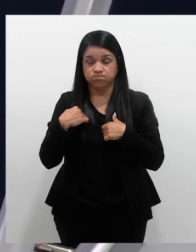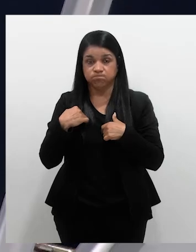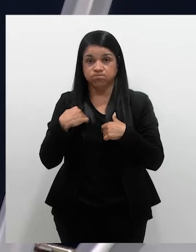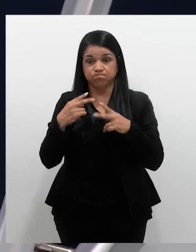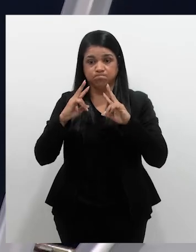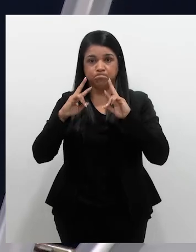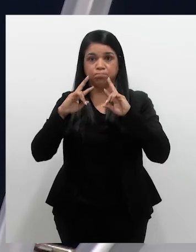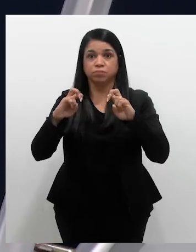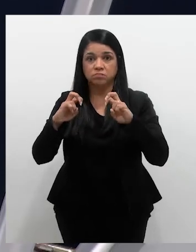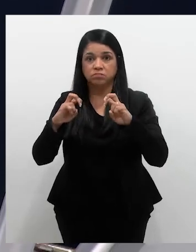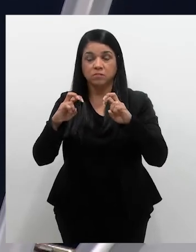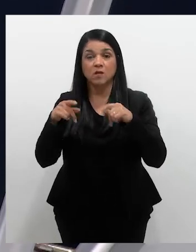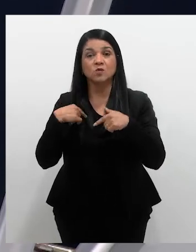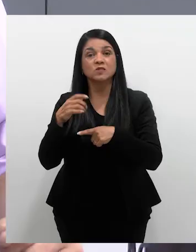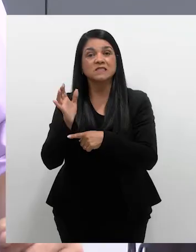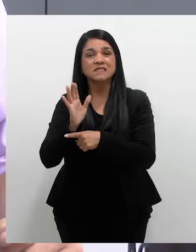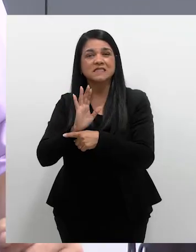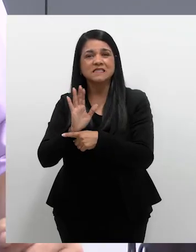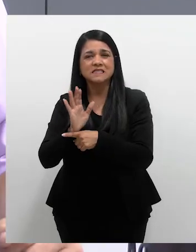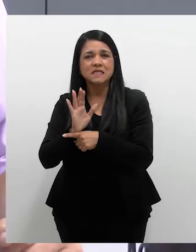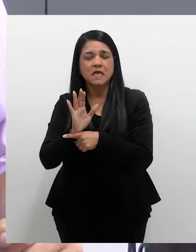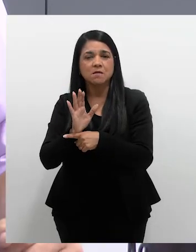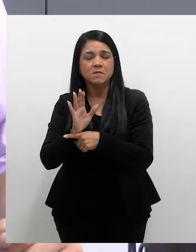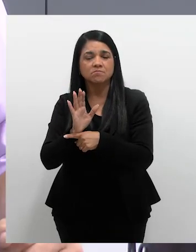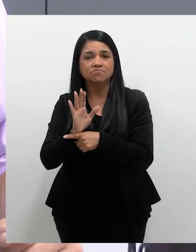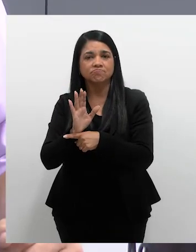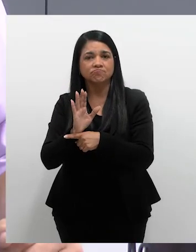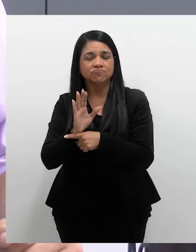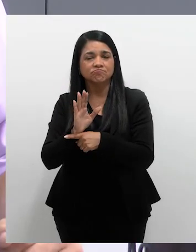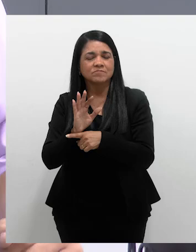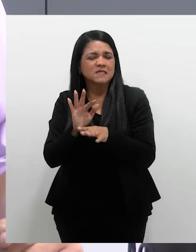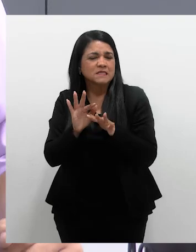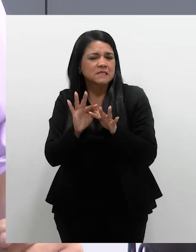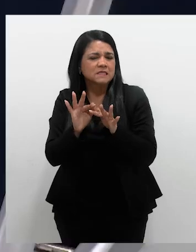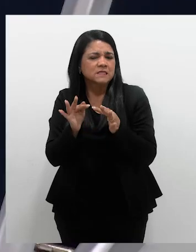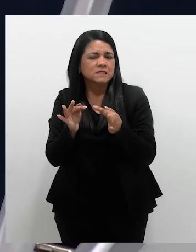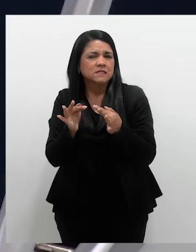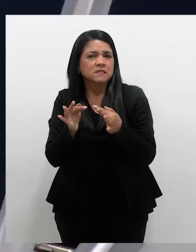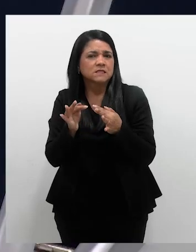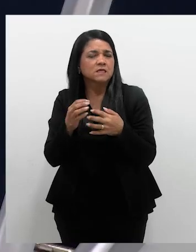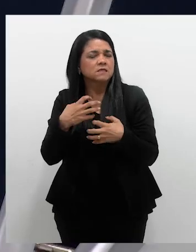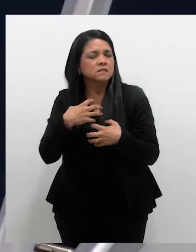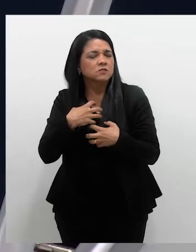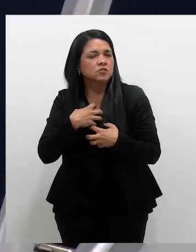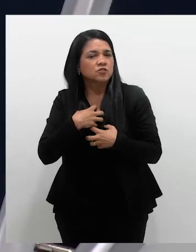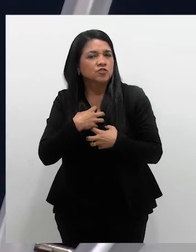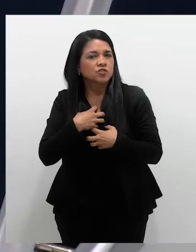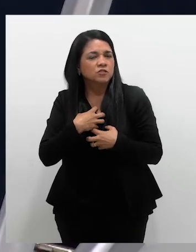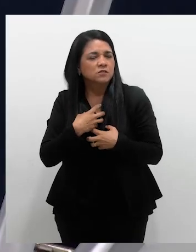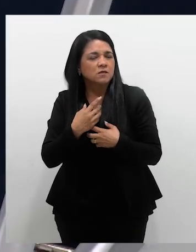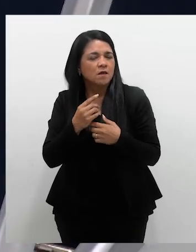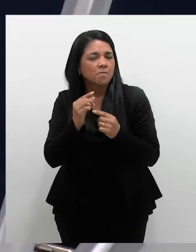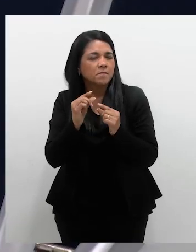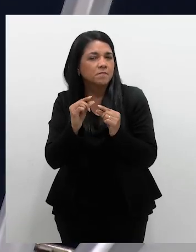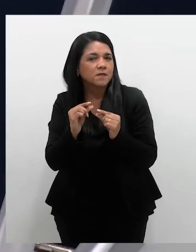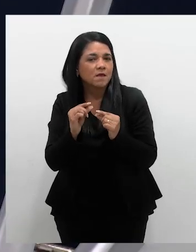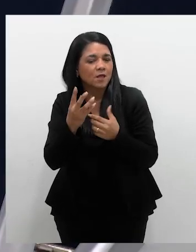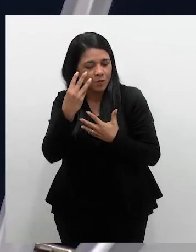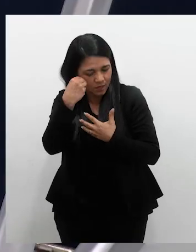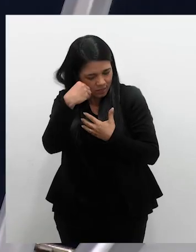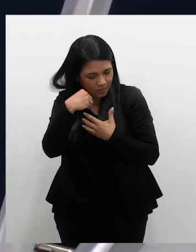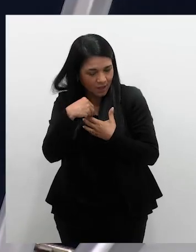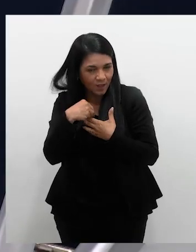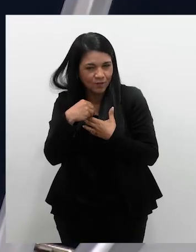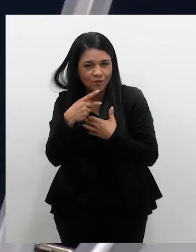fica demais. Então no cinema é interno, é sentir, é dentro, é